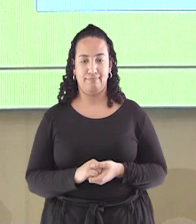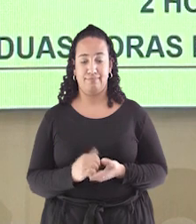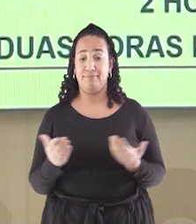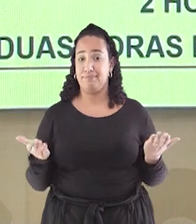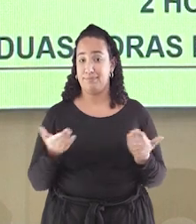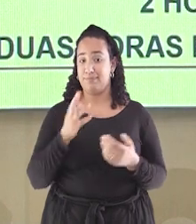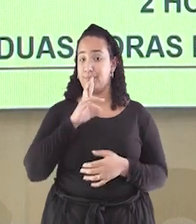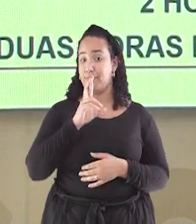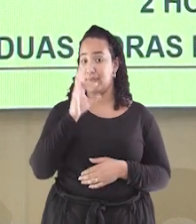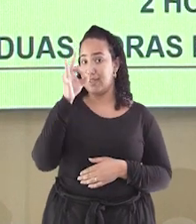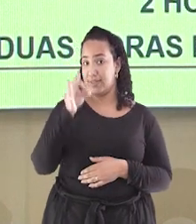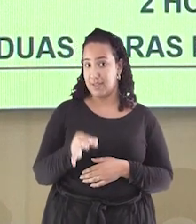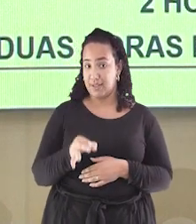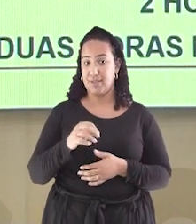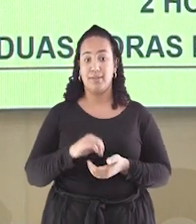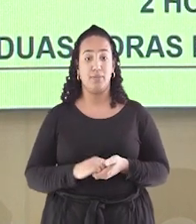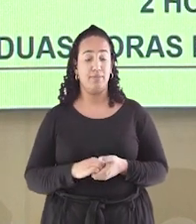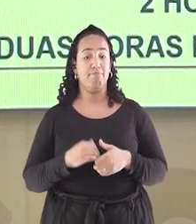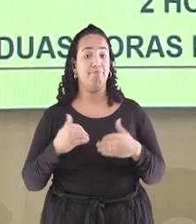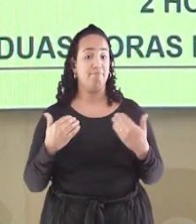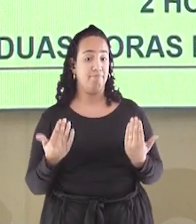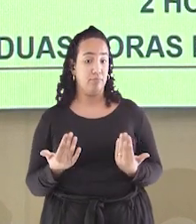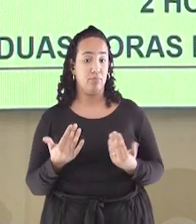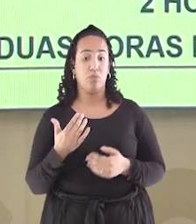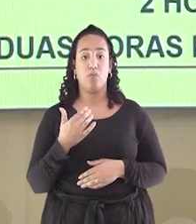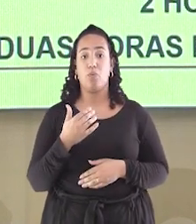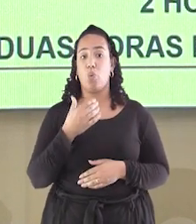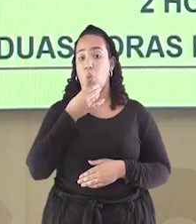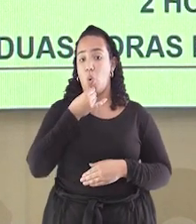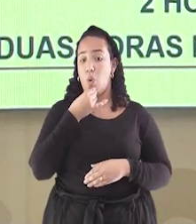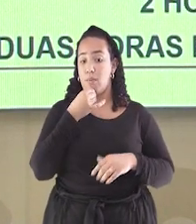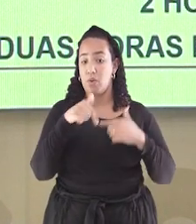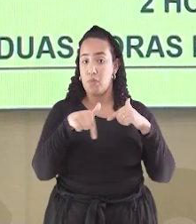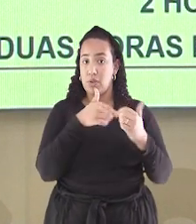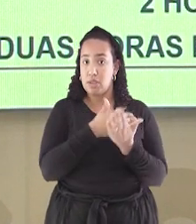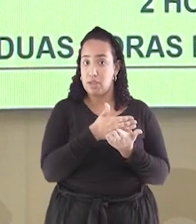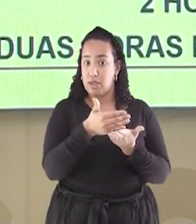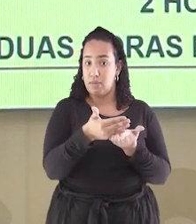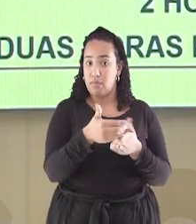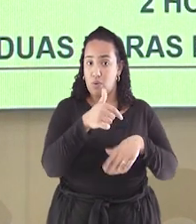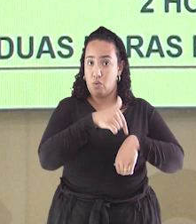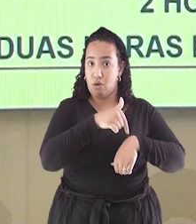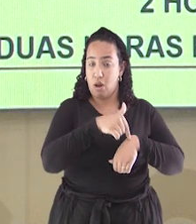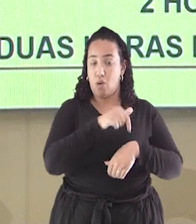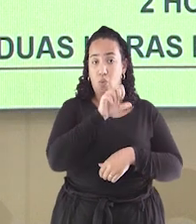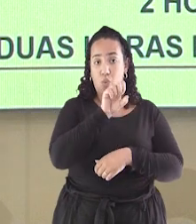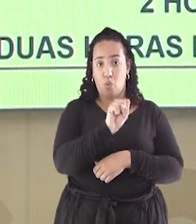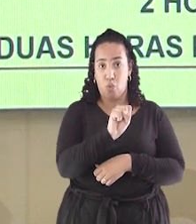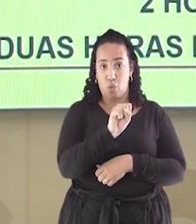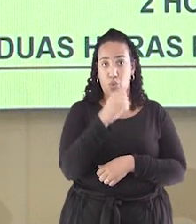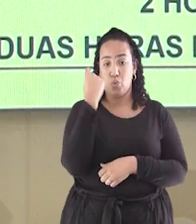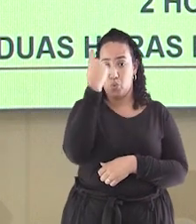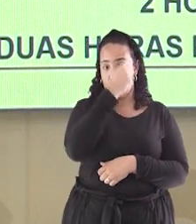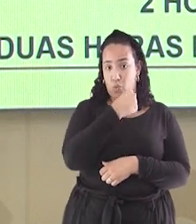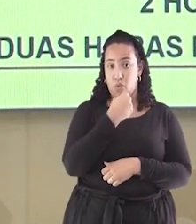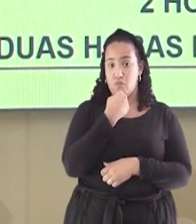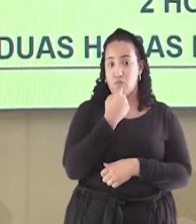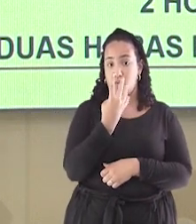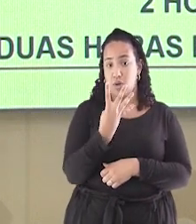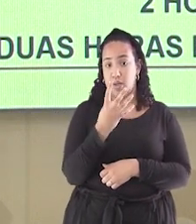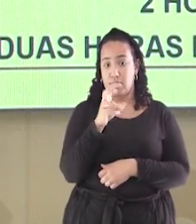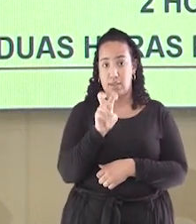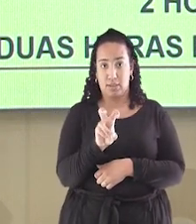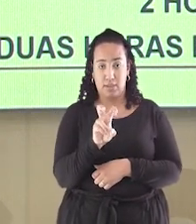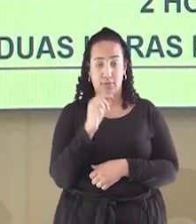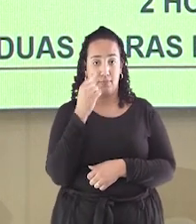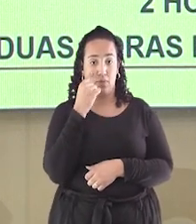Vamos corrigir? Então, visto que eles iniciaram o trabalho às 8h45, podemos